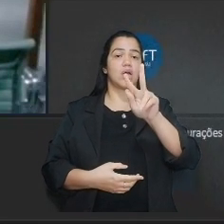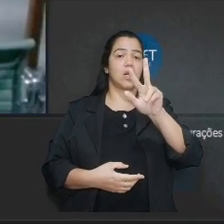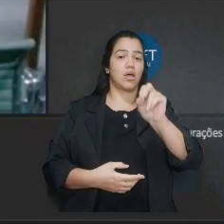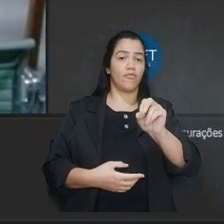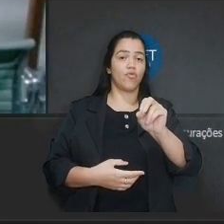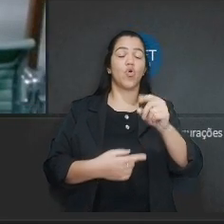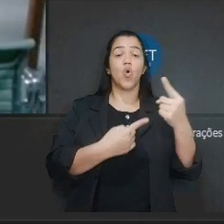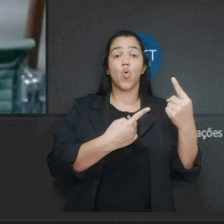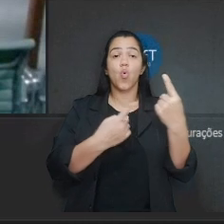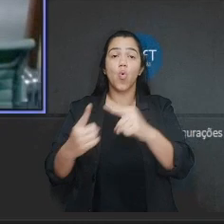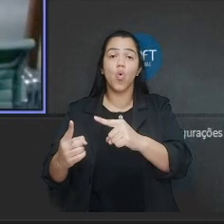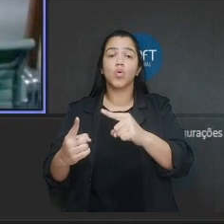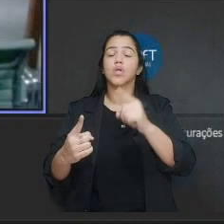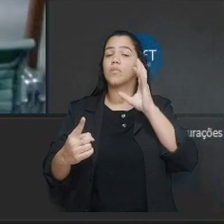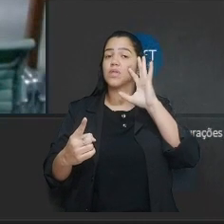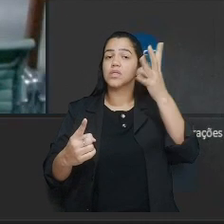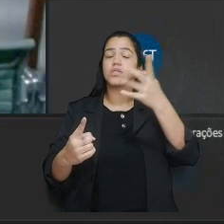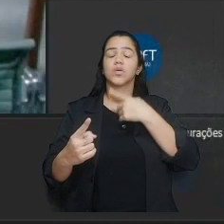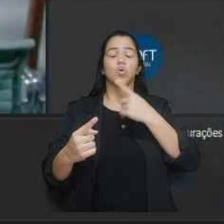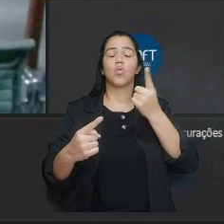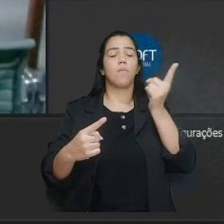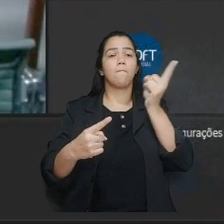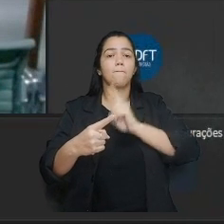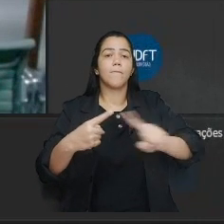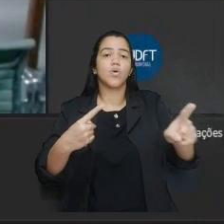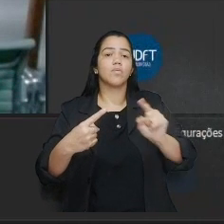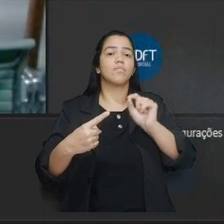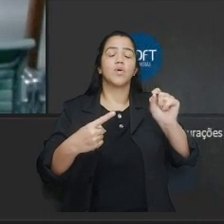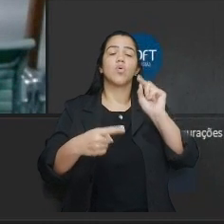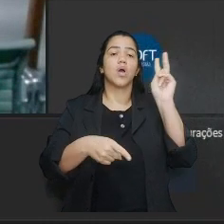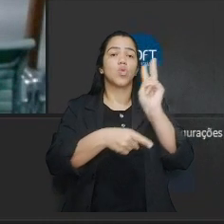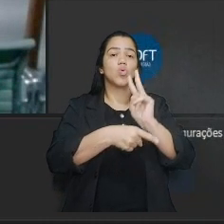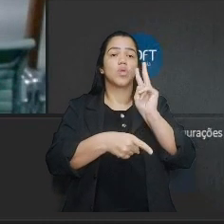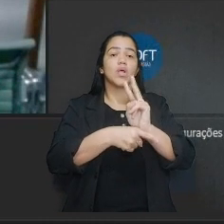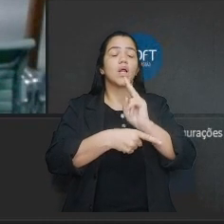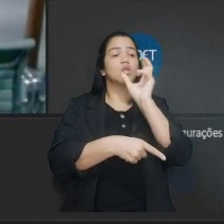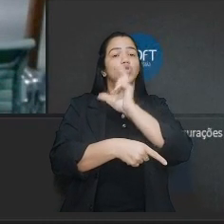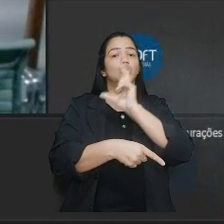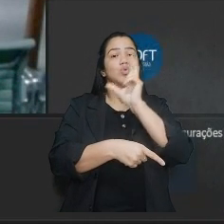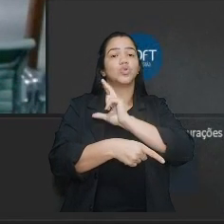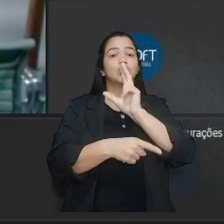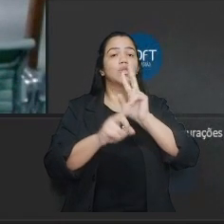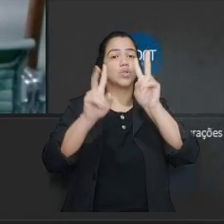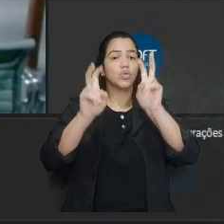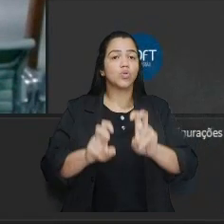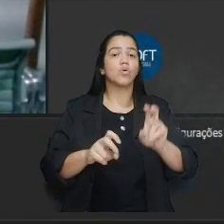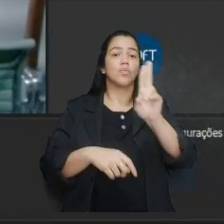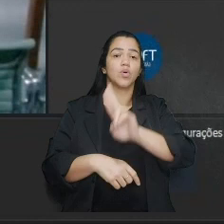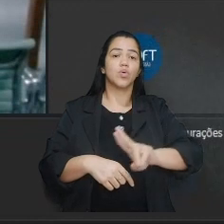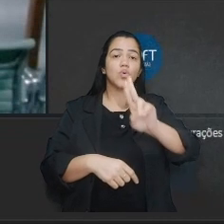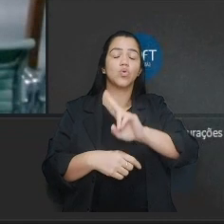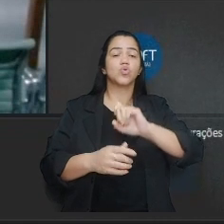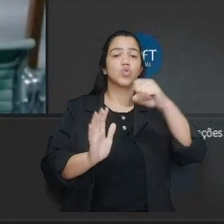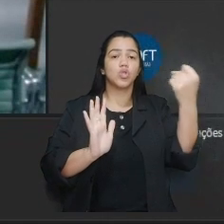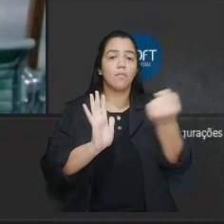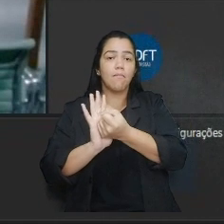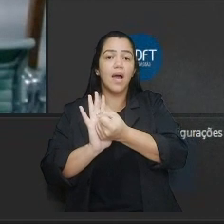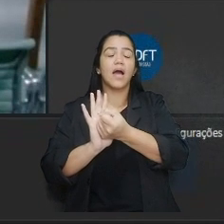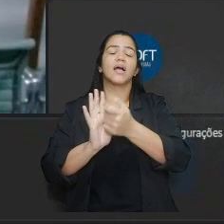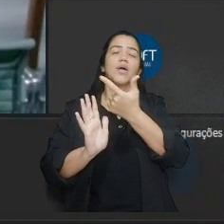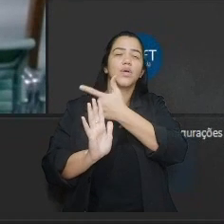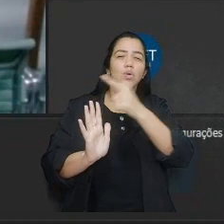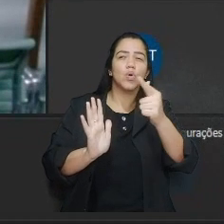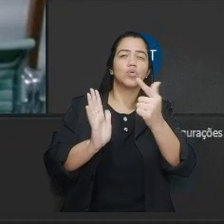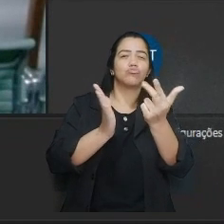um agravo contra uma decisão que indeferiu a tutela antecipada de urgência em ação inibitória de